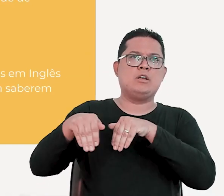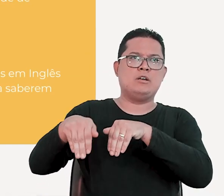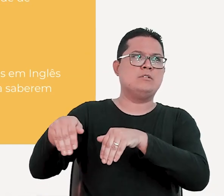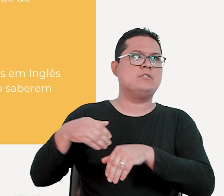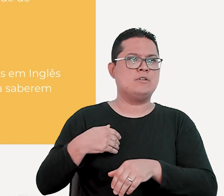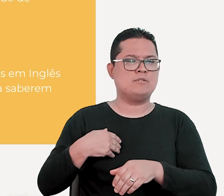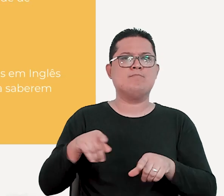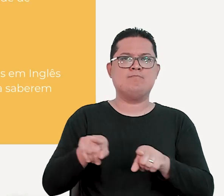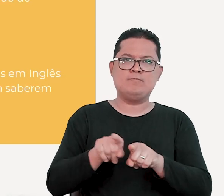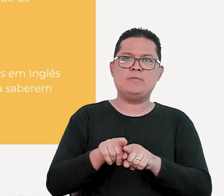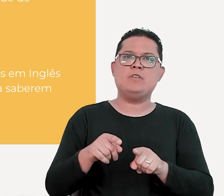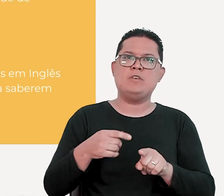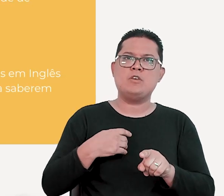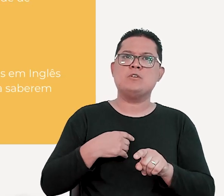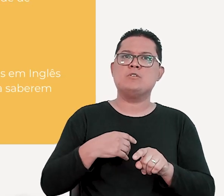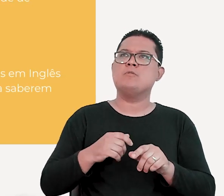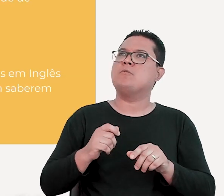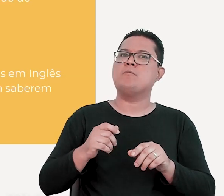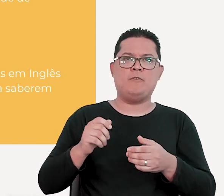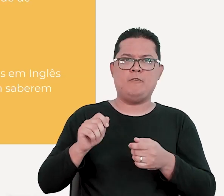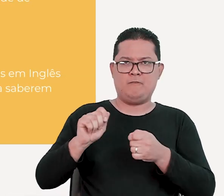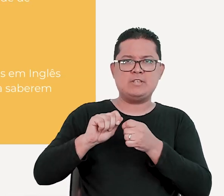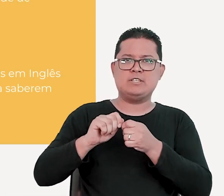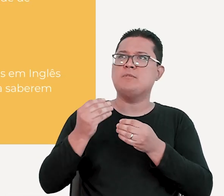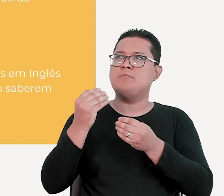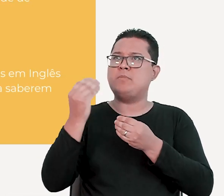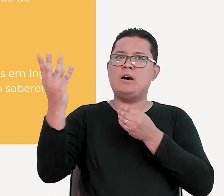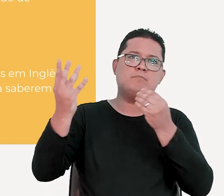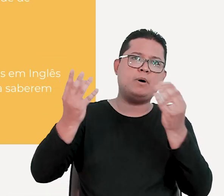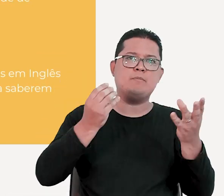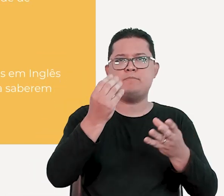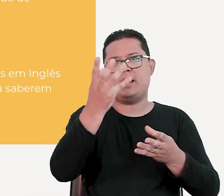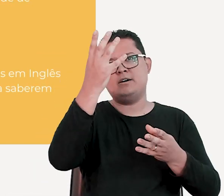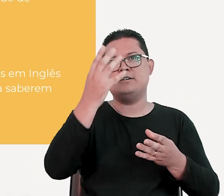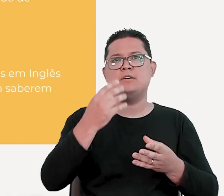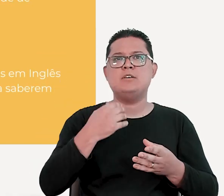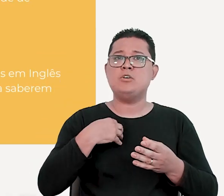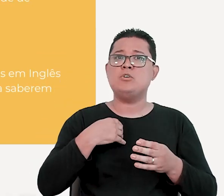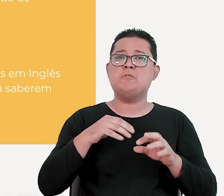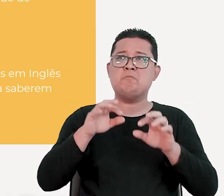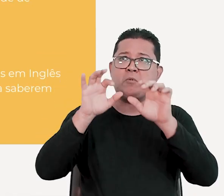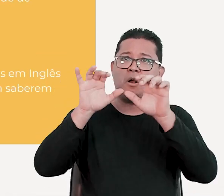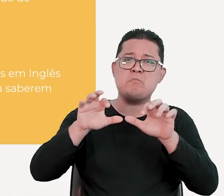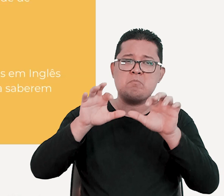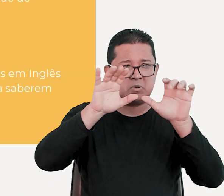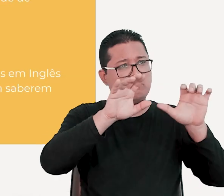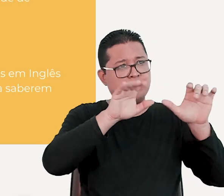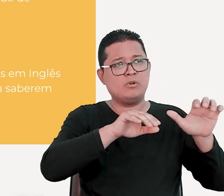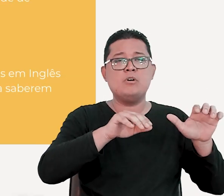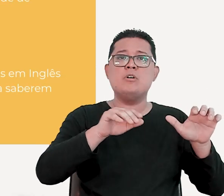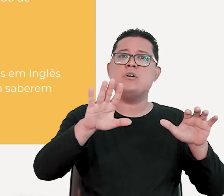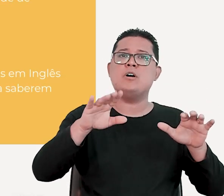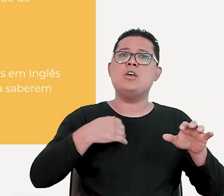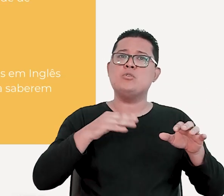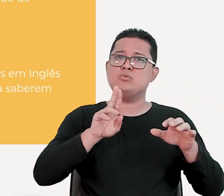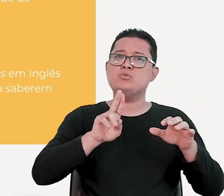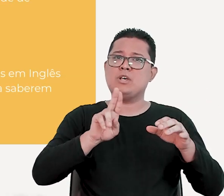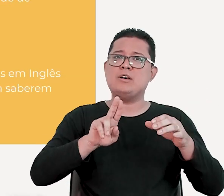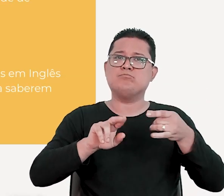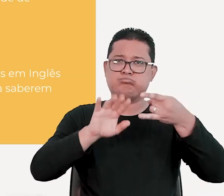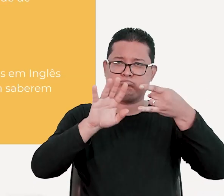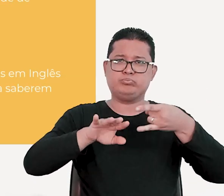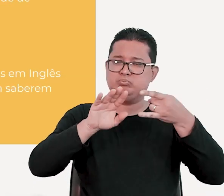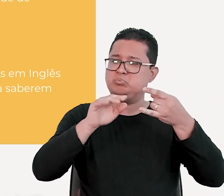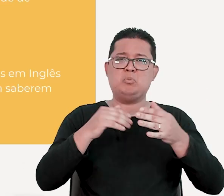montei meu portfólio no Google Docs mesmo, e mandei, e aí passei. Mas nisso, eu expliquei todo